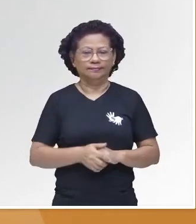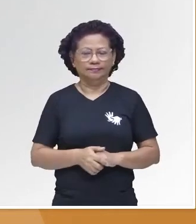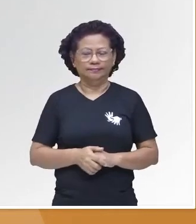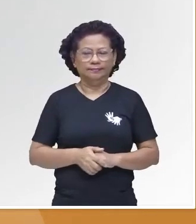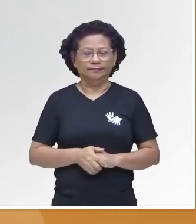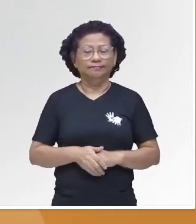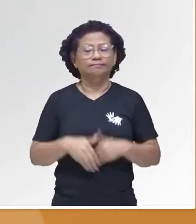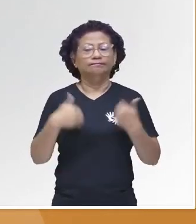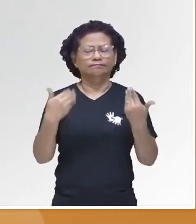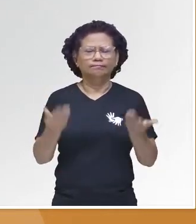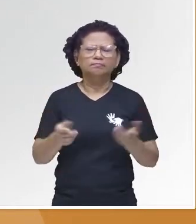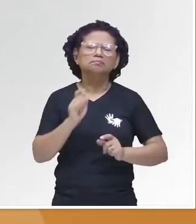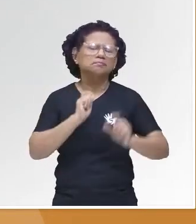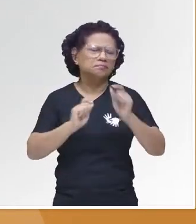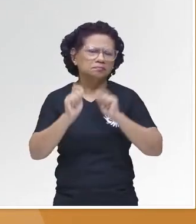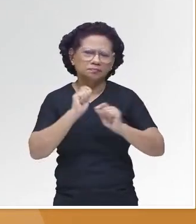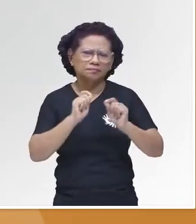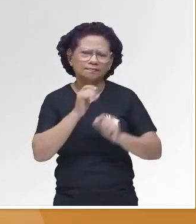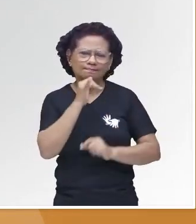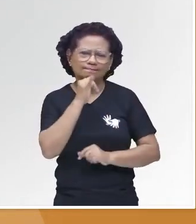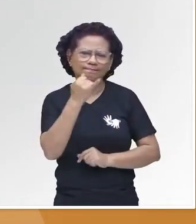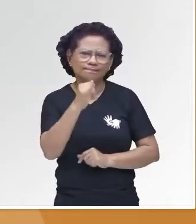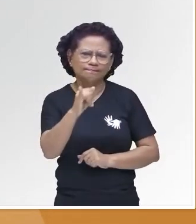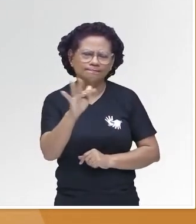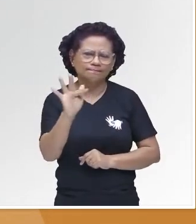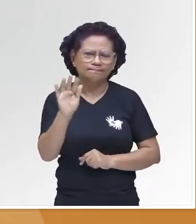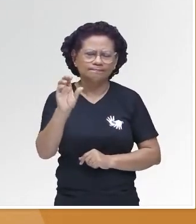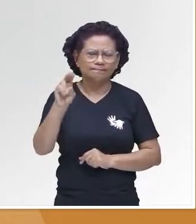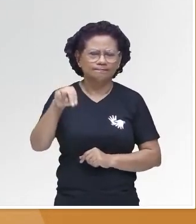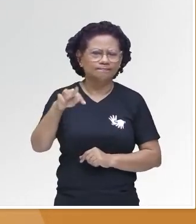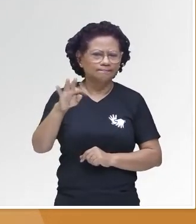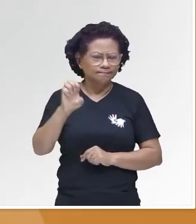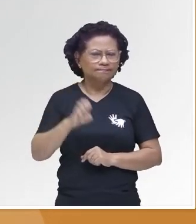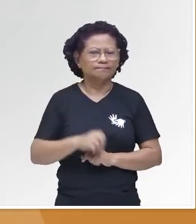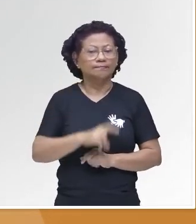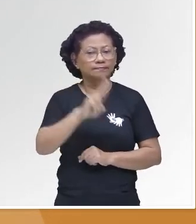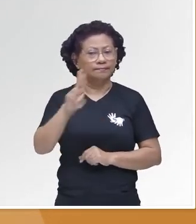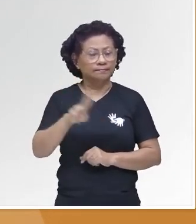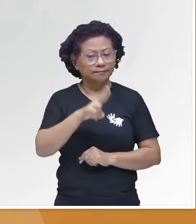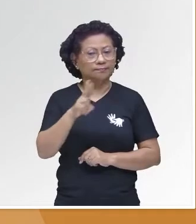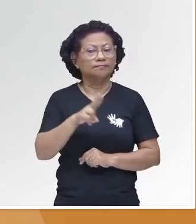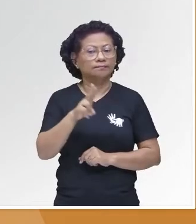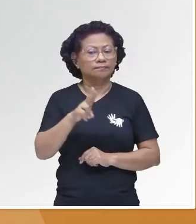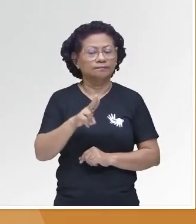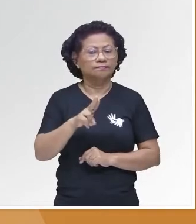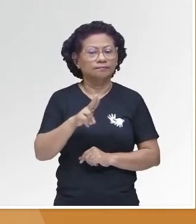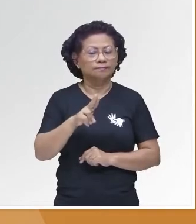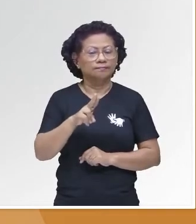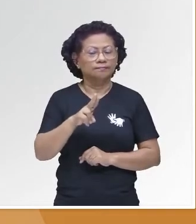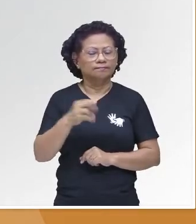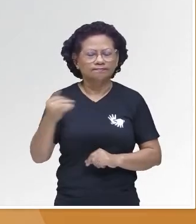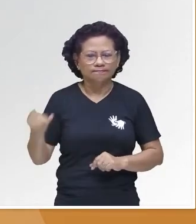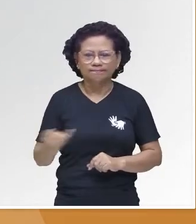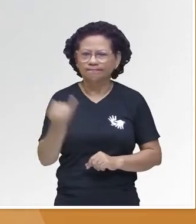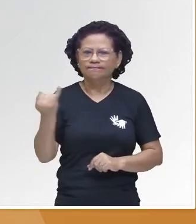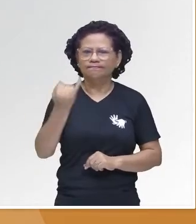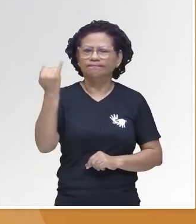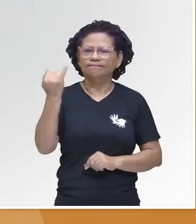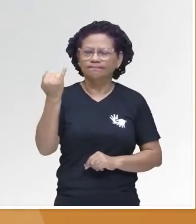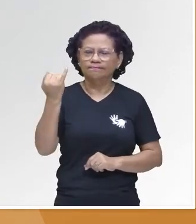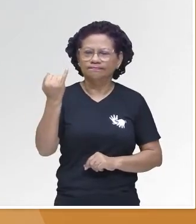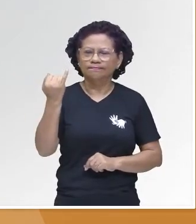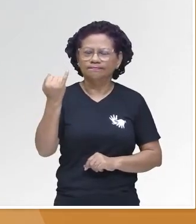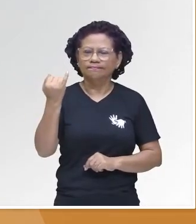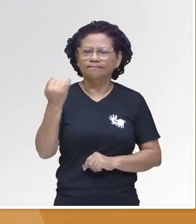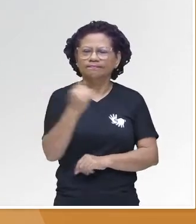de energia, o que são, né, essas fontes de energia? São recursos, tá, que são utilizados, são recursos da